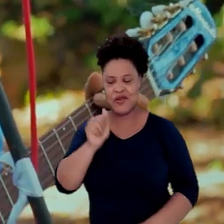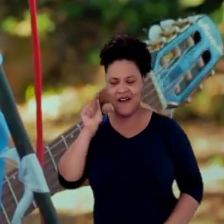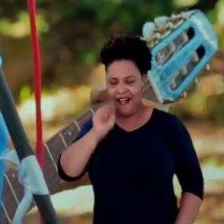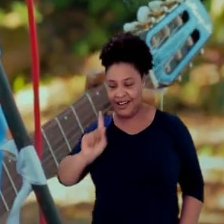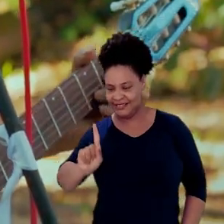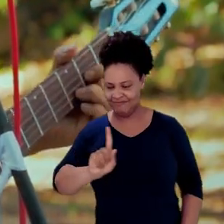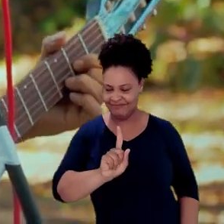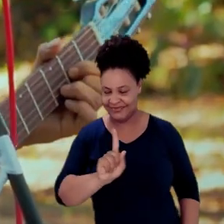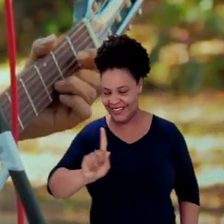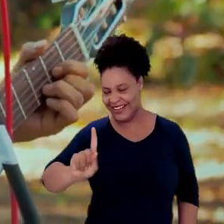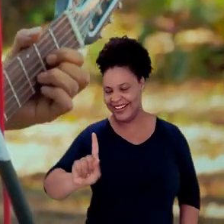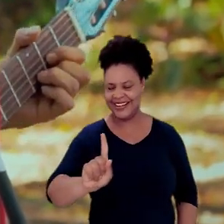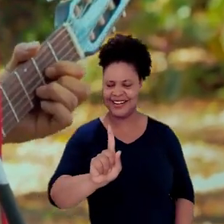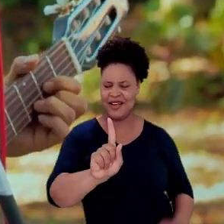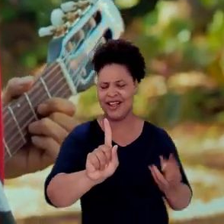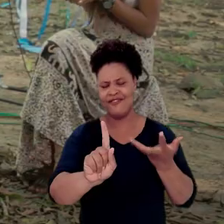Menciada